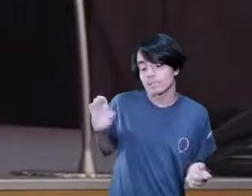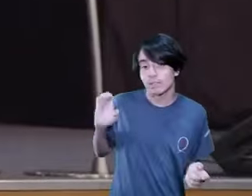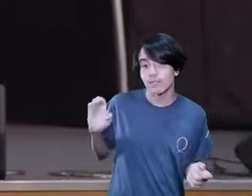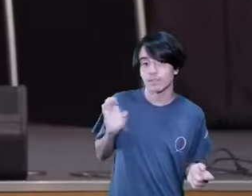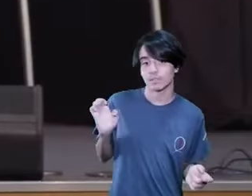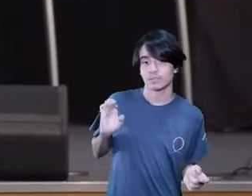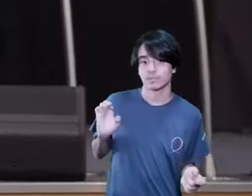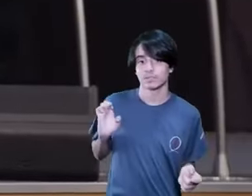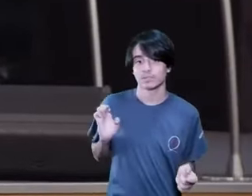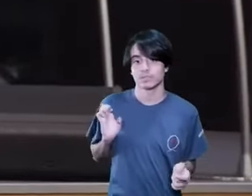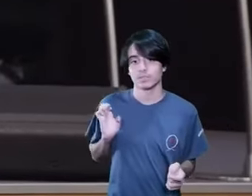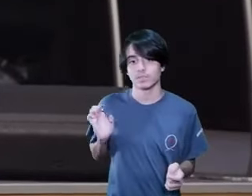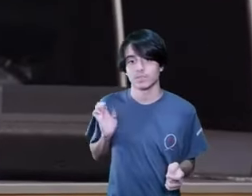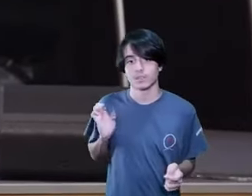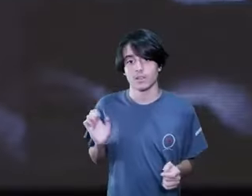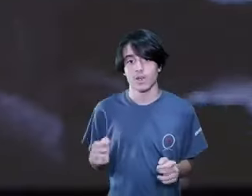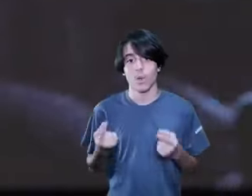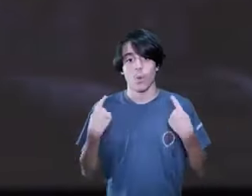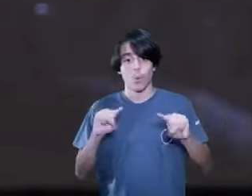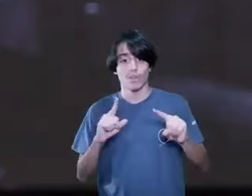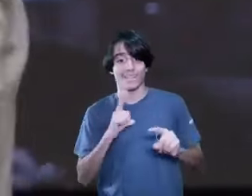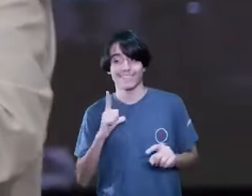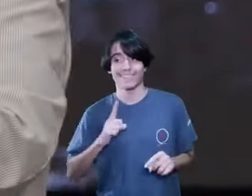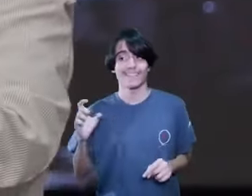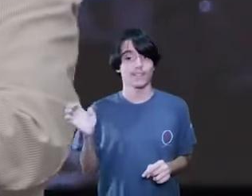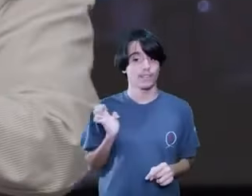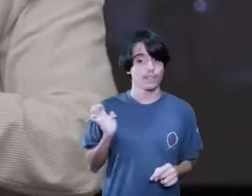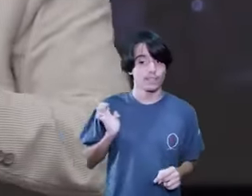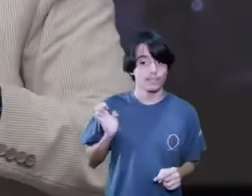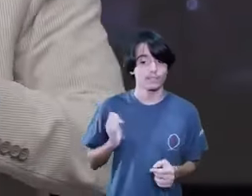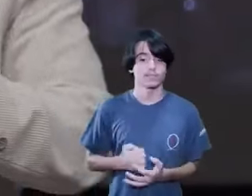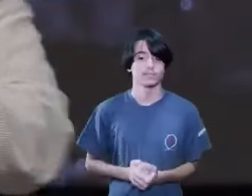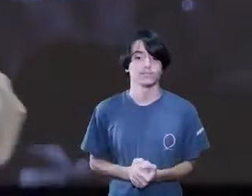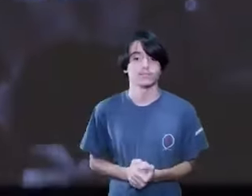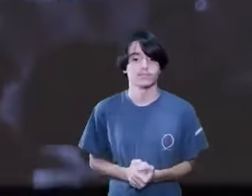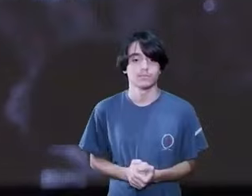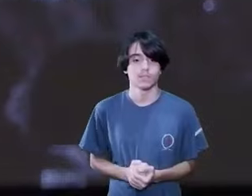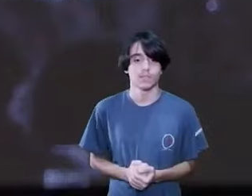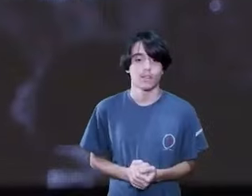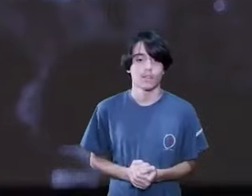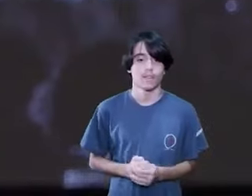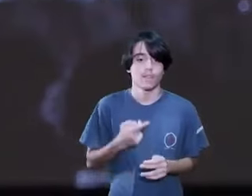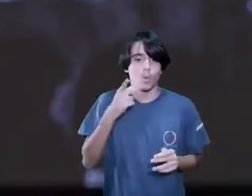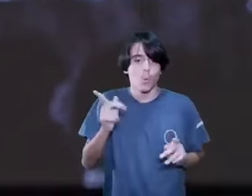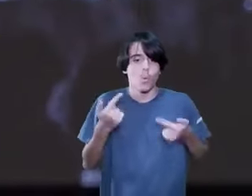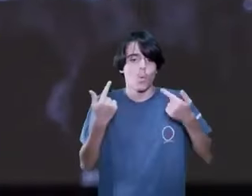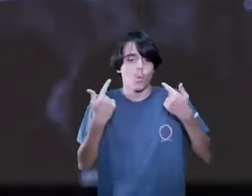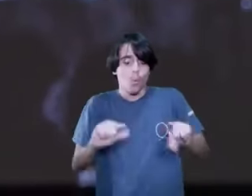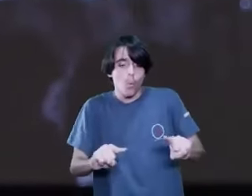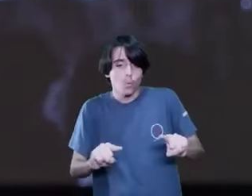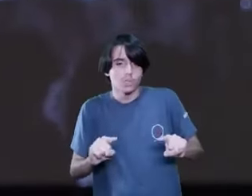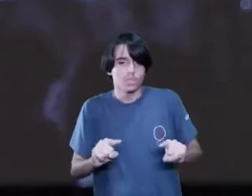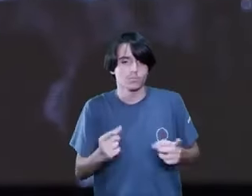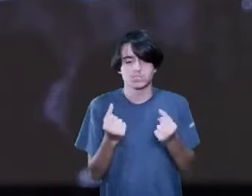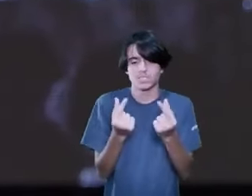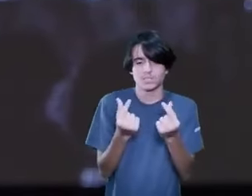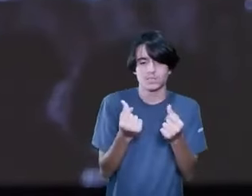Jesus falou contra ter riqueza, o termo riquezas? Falou contra o dinheiro?